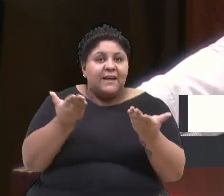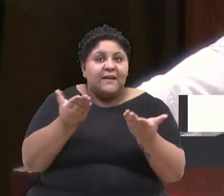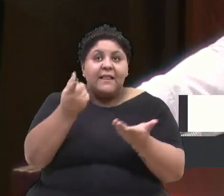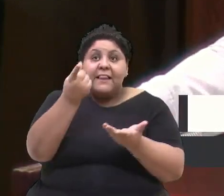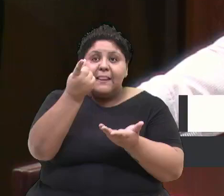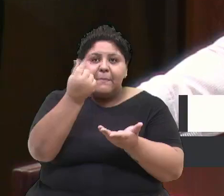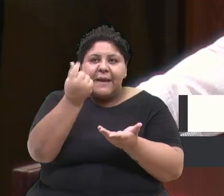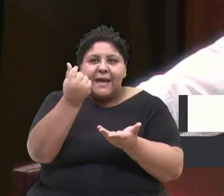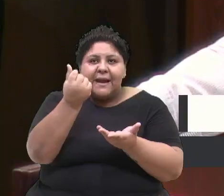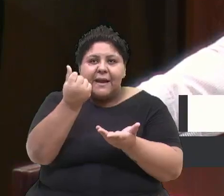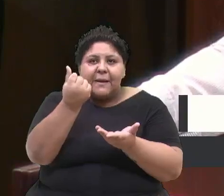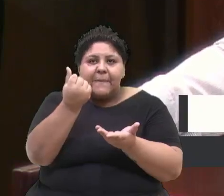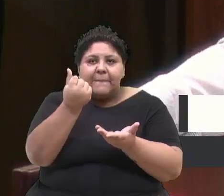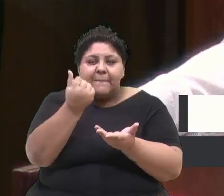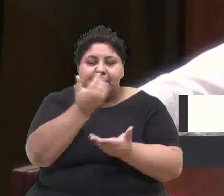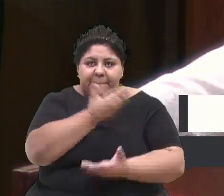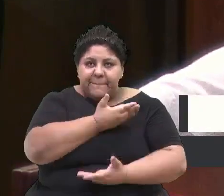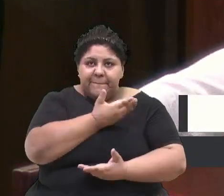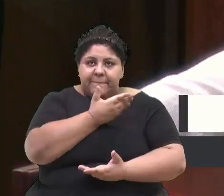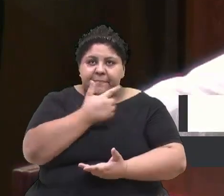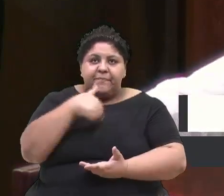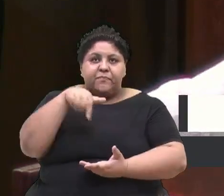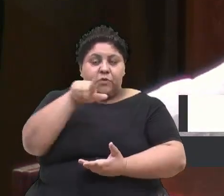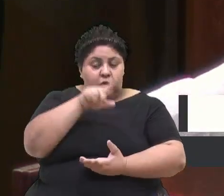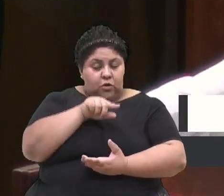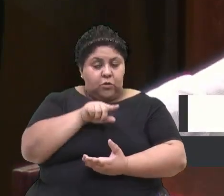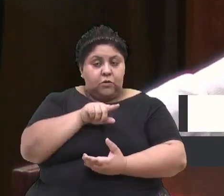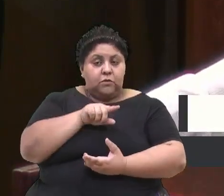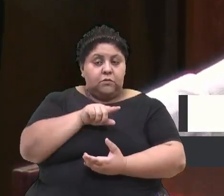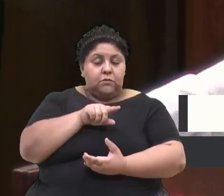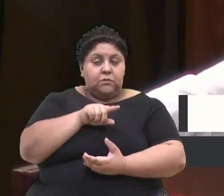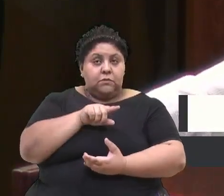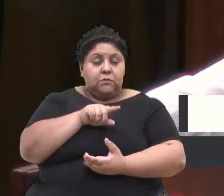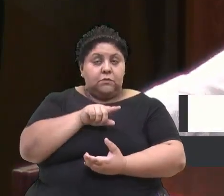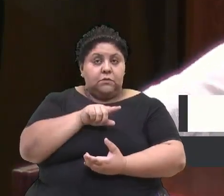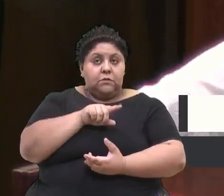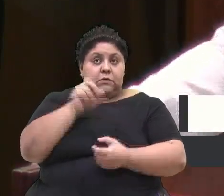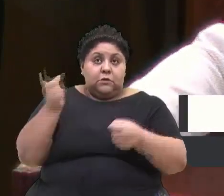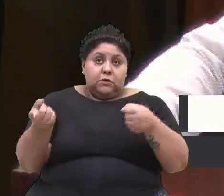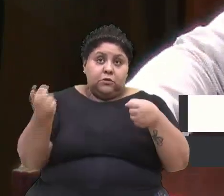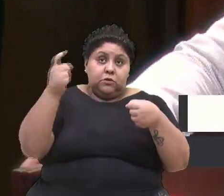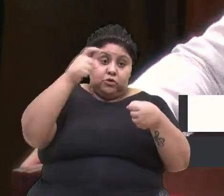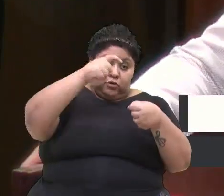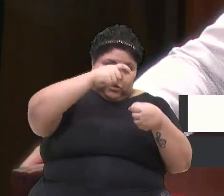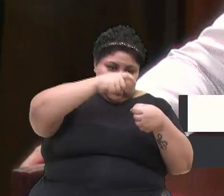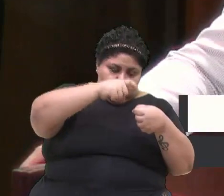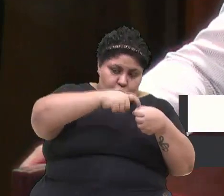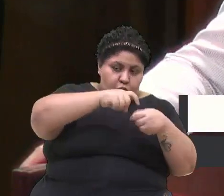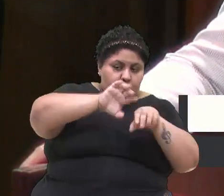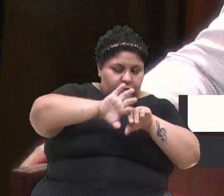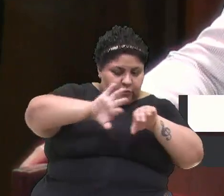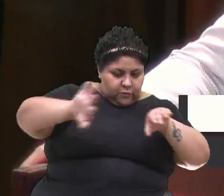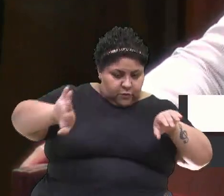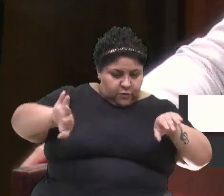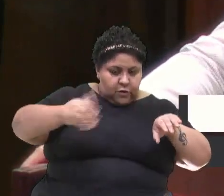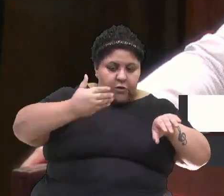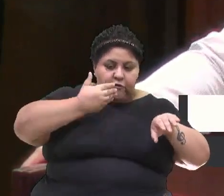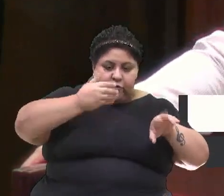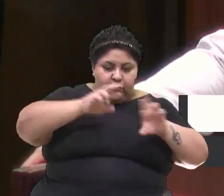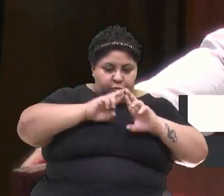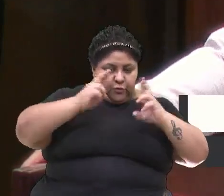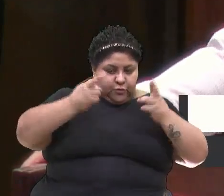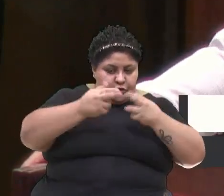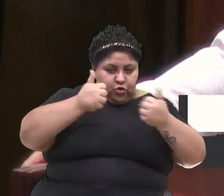isso. Nós vamos, no retorno do nosso recesso, eu vou solicitar uma reunião com o prefeito